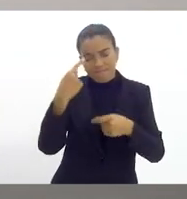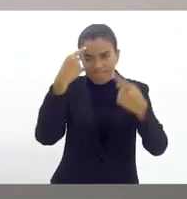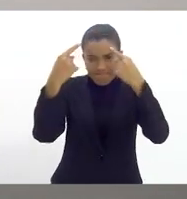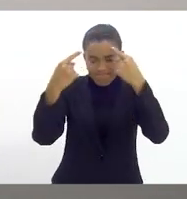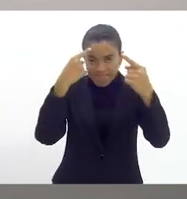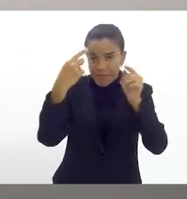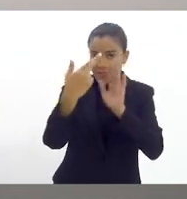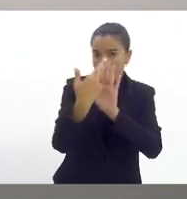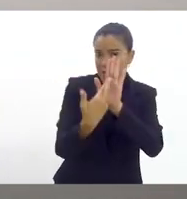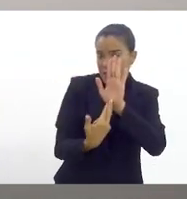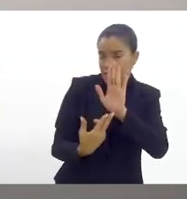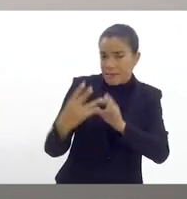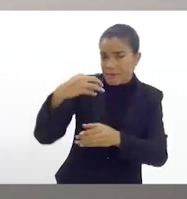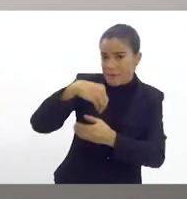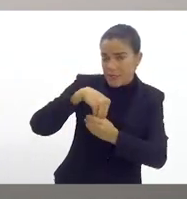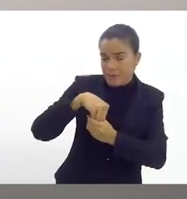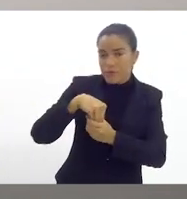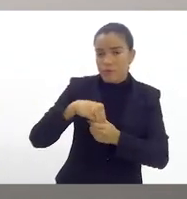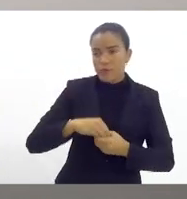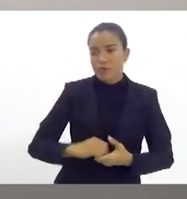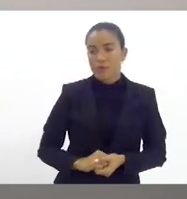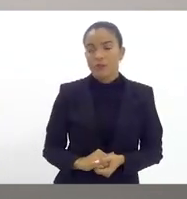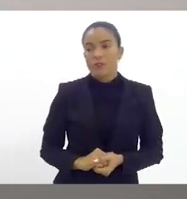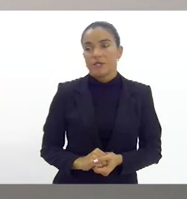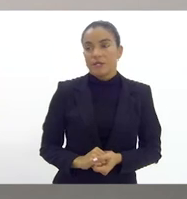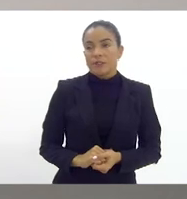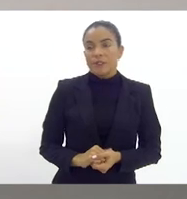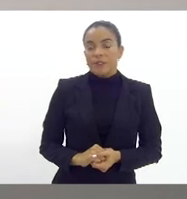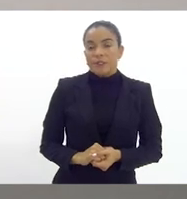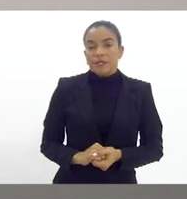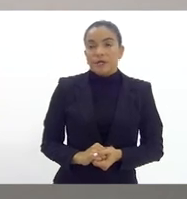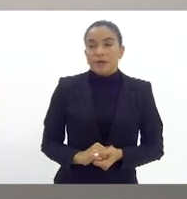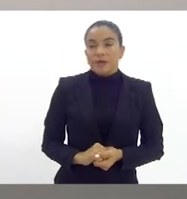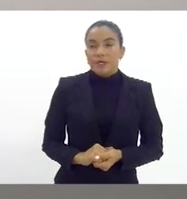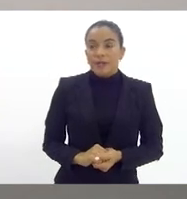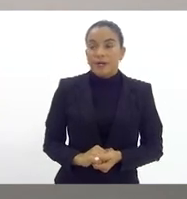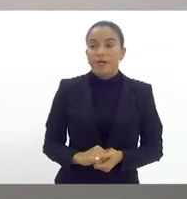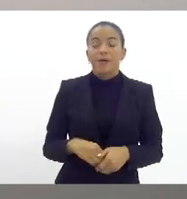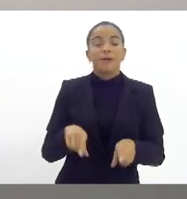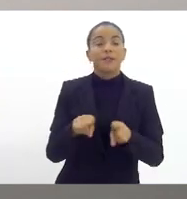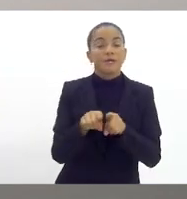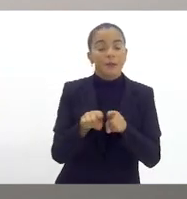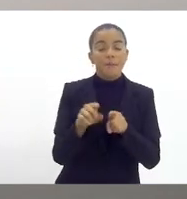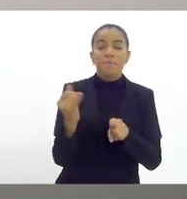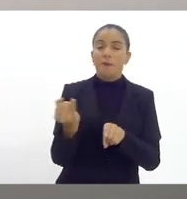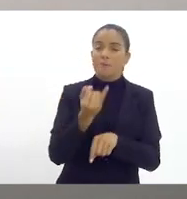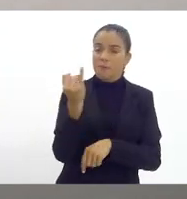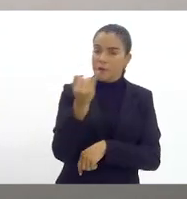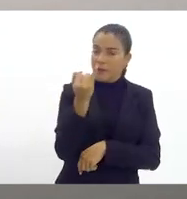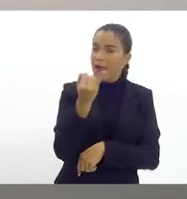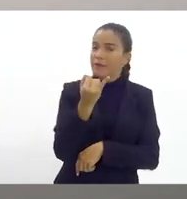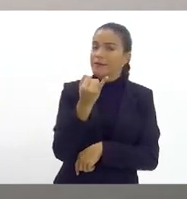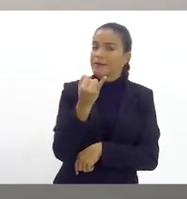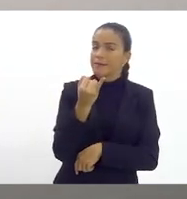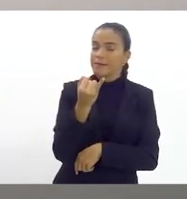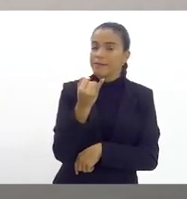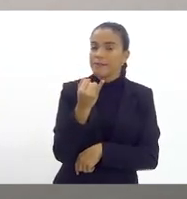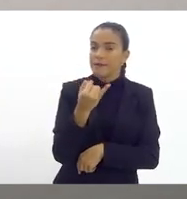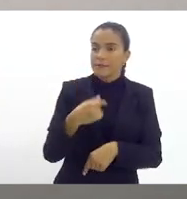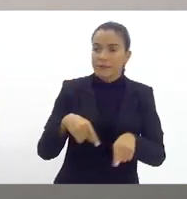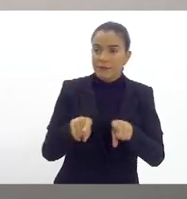dessa regulamentação essa coisa do Ed e aí é importante inclusive é